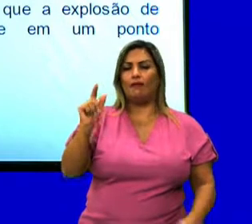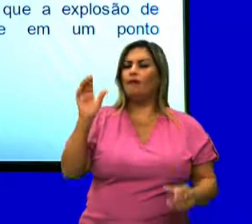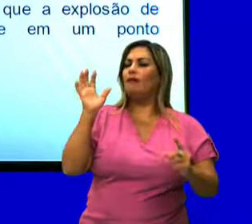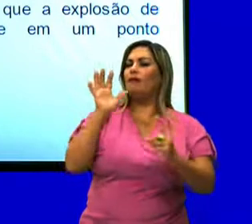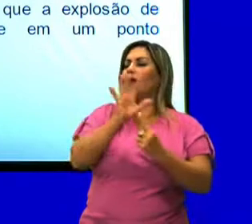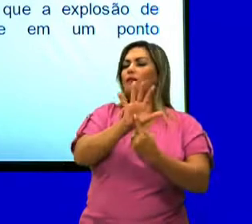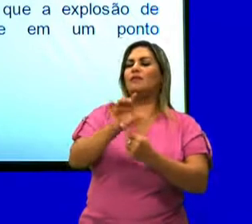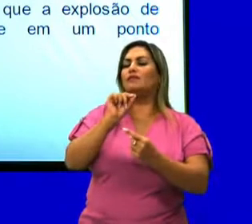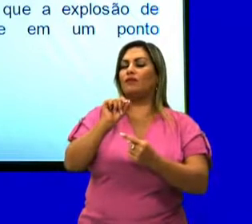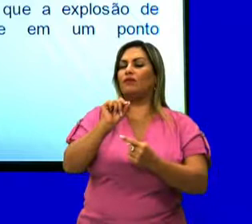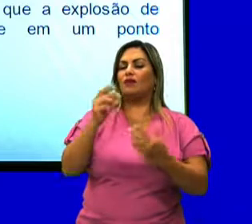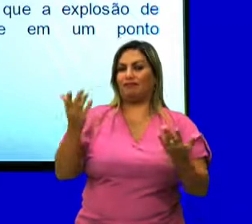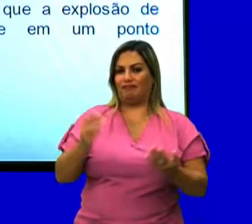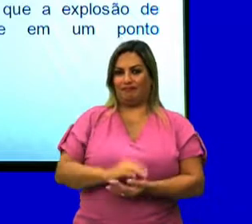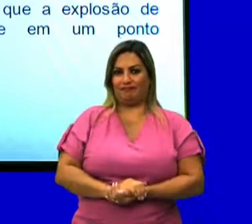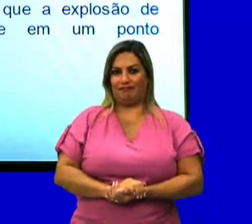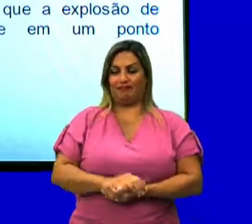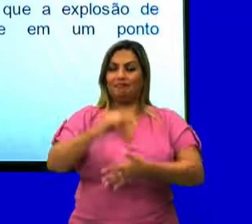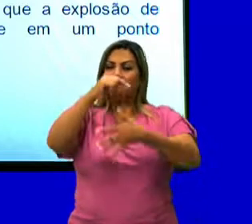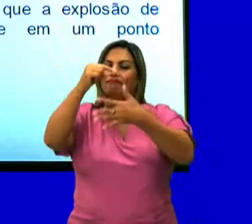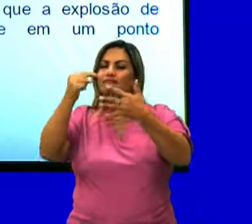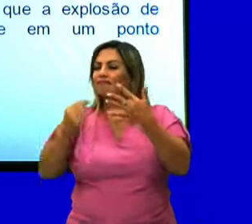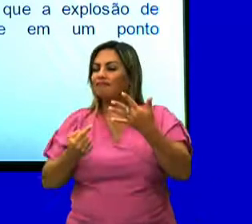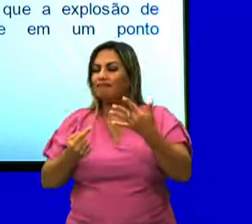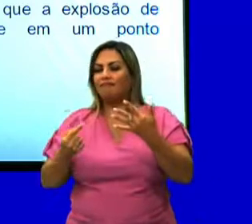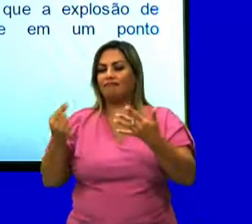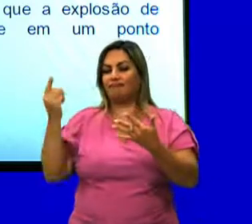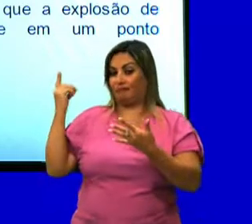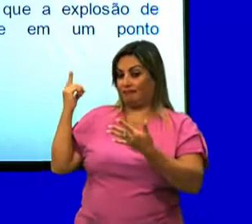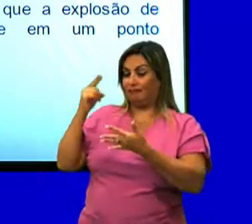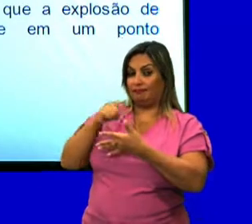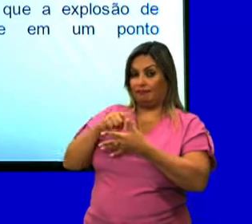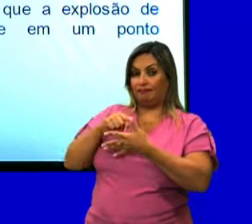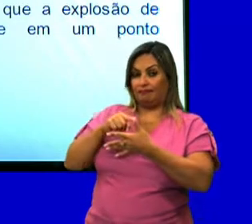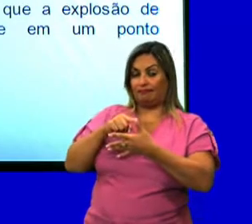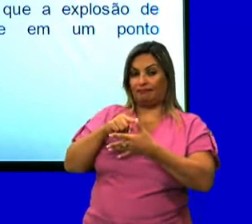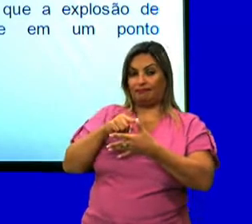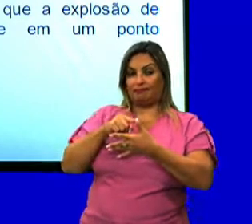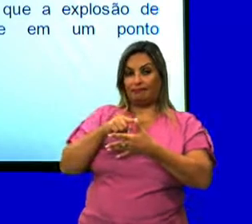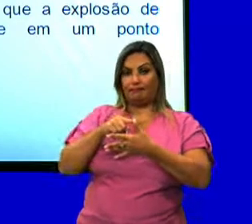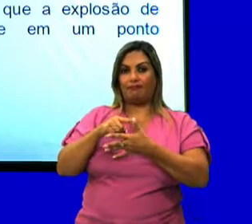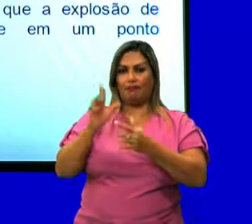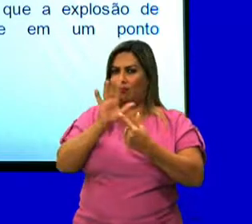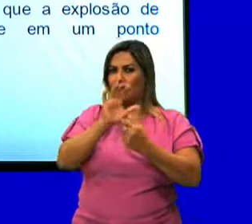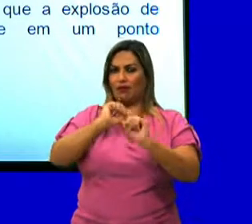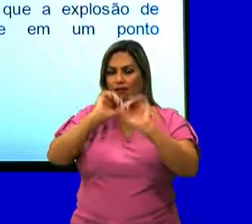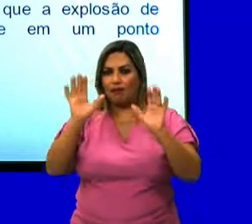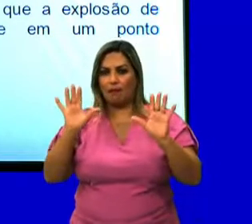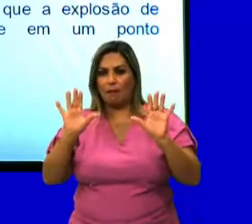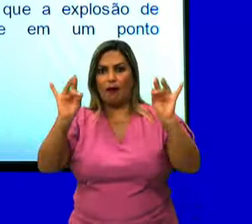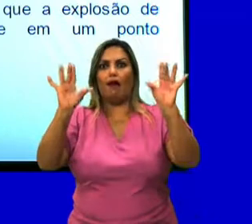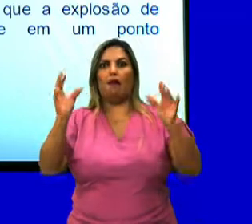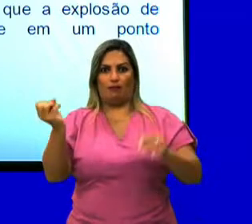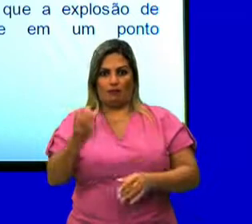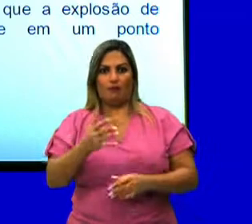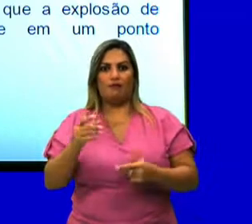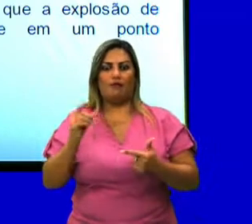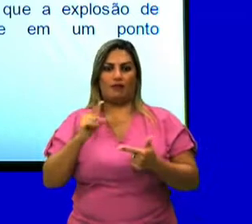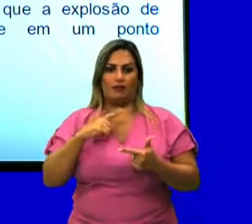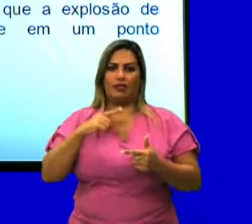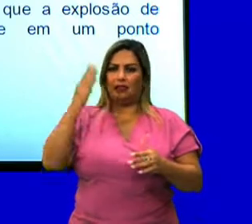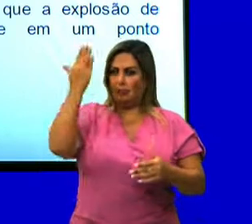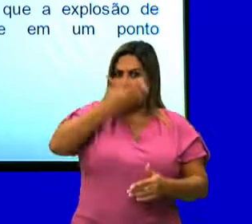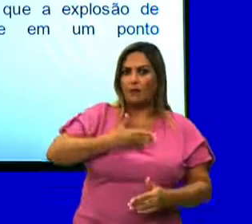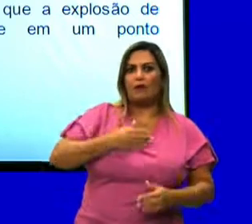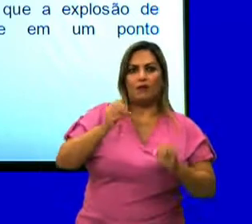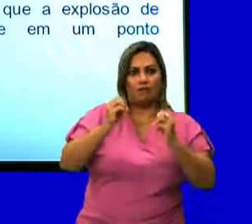intenção D. Qual é a intenção desse texto? Letra A, evidenciar a descoberta recente que